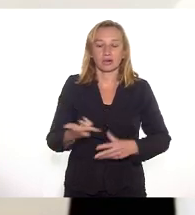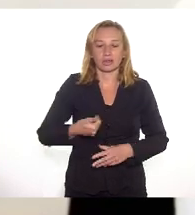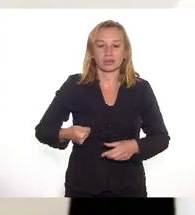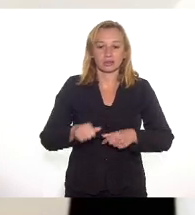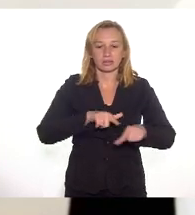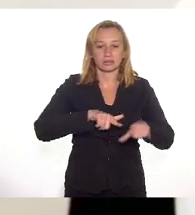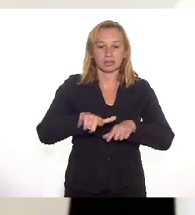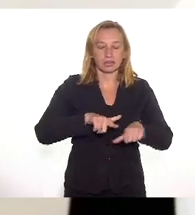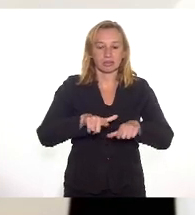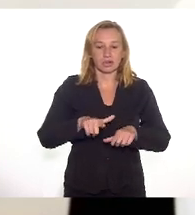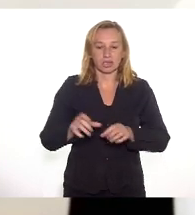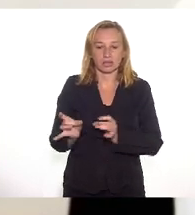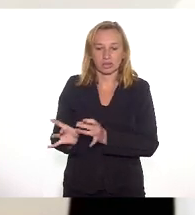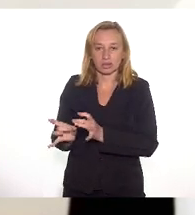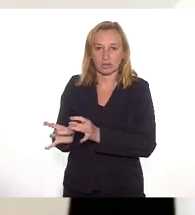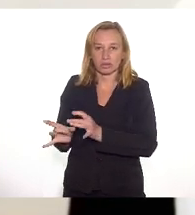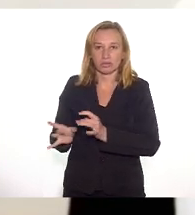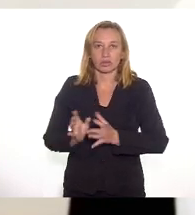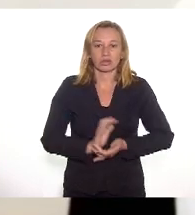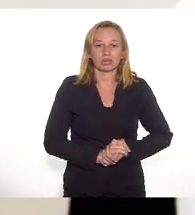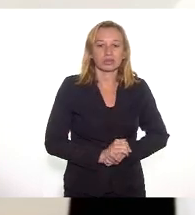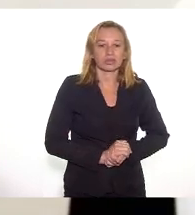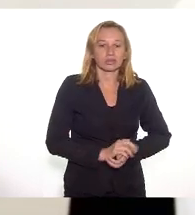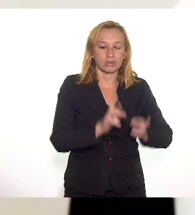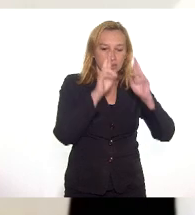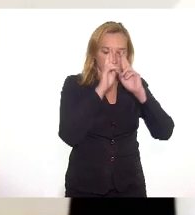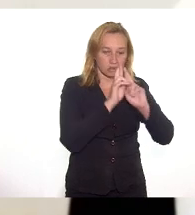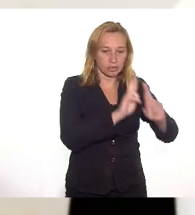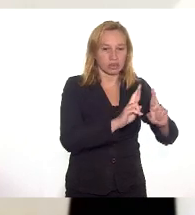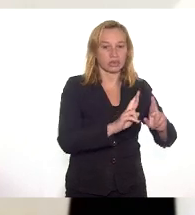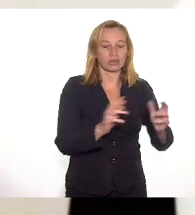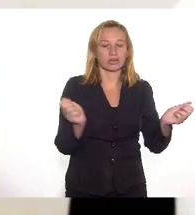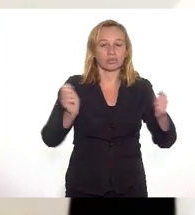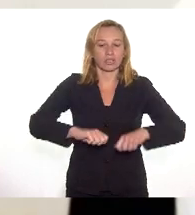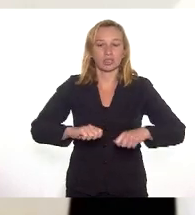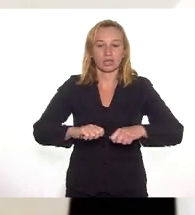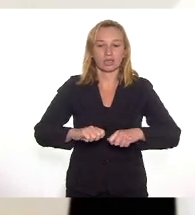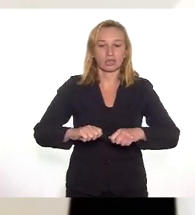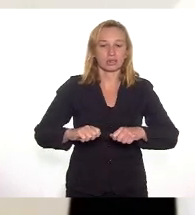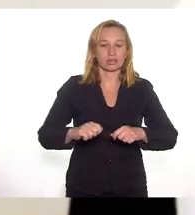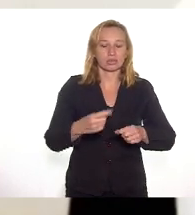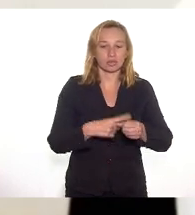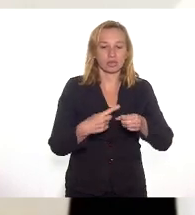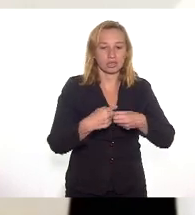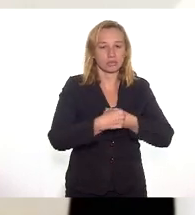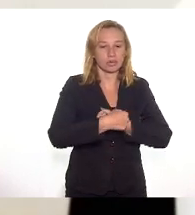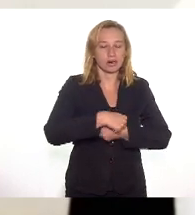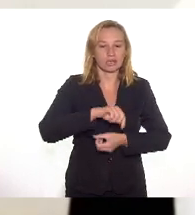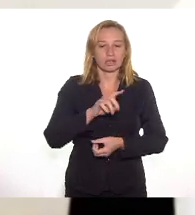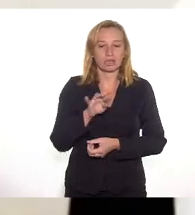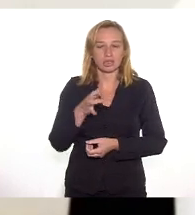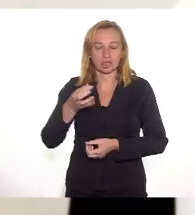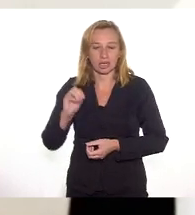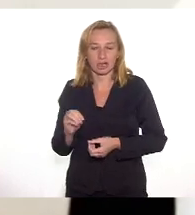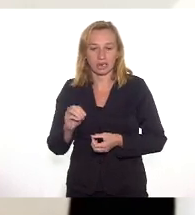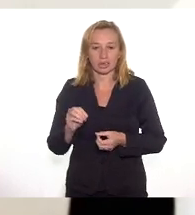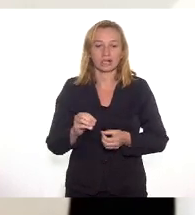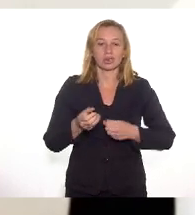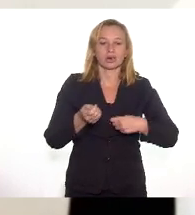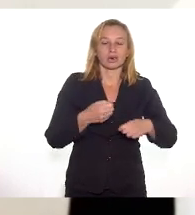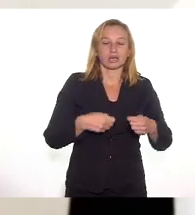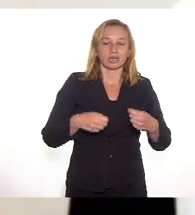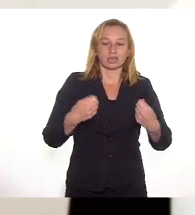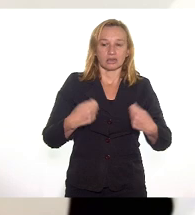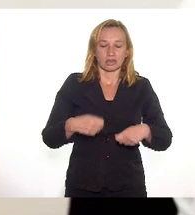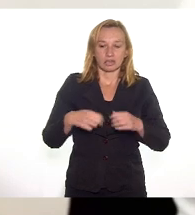serviço relacionado ao comércio que especifica, respeitando as competências municipais e autoridades sanitárias durante o período de reconhecimento de emergência na